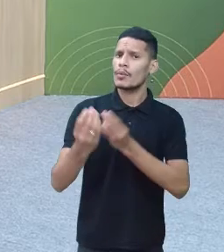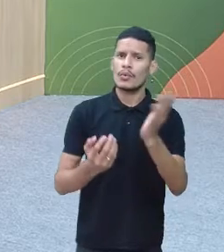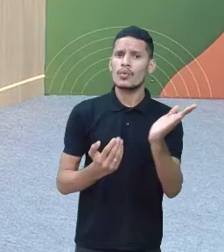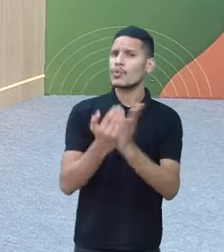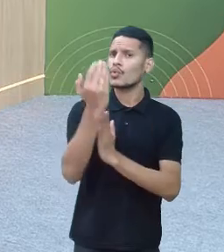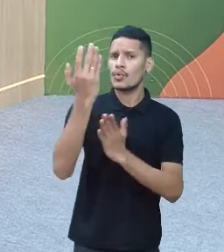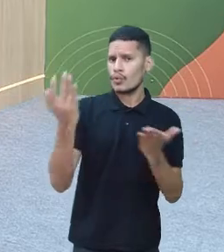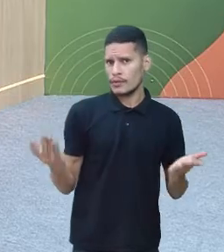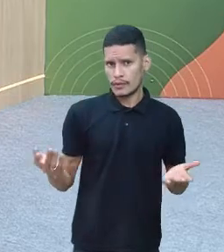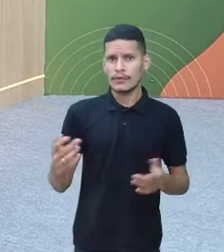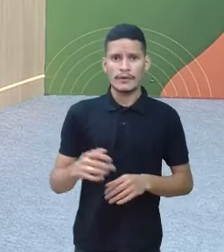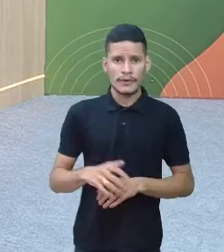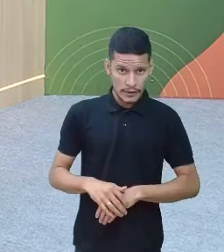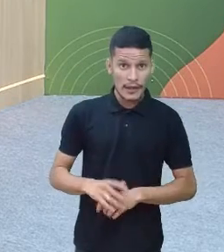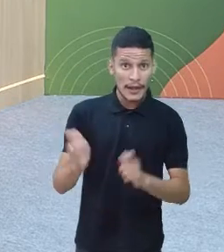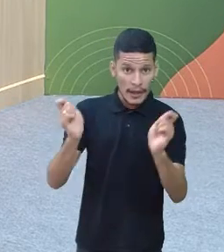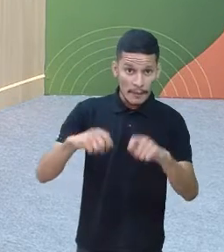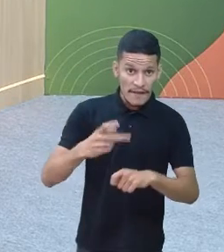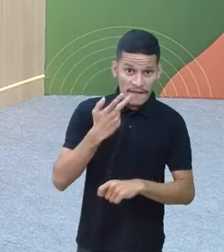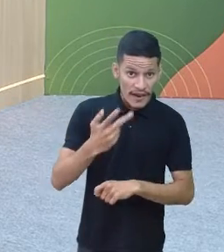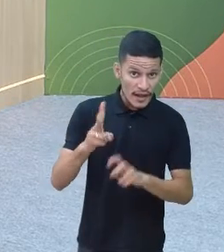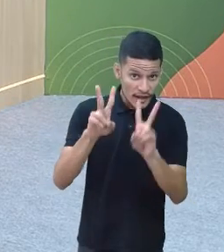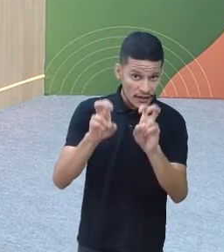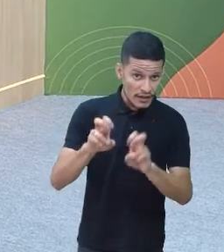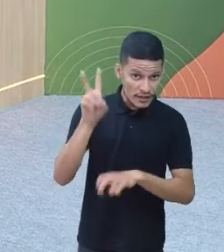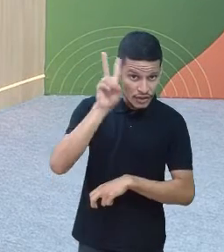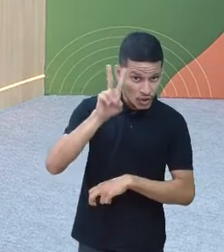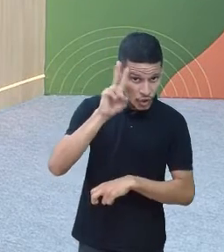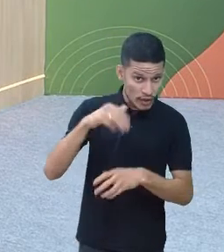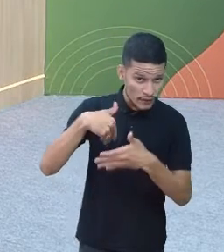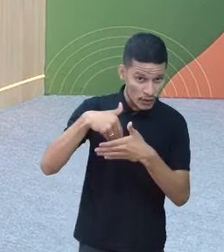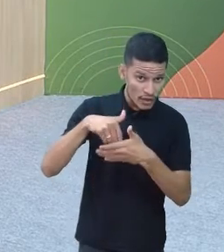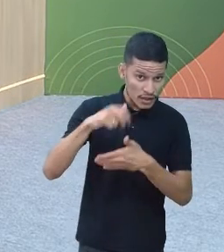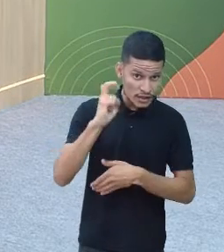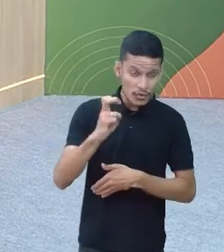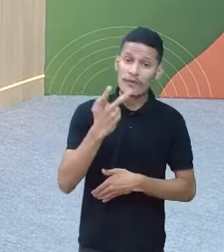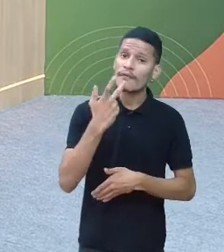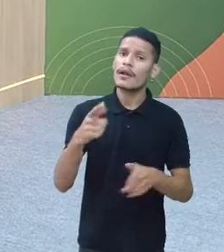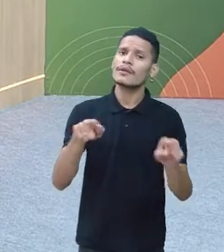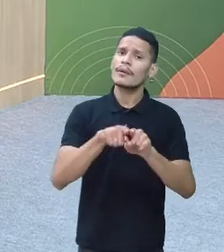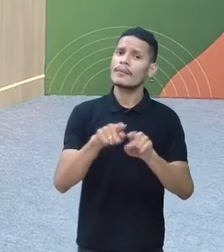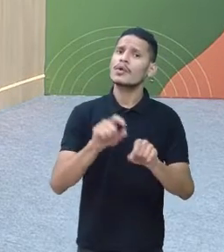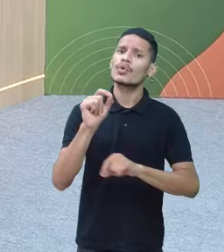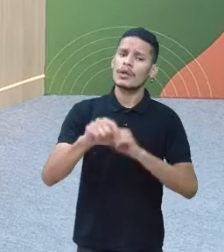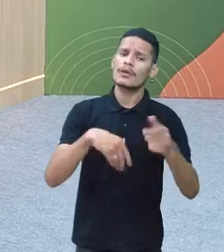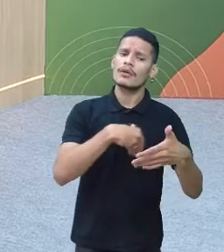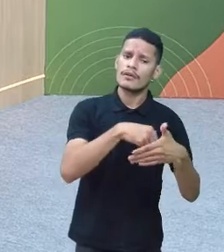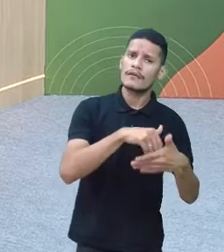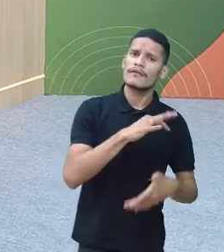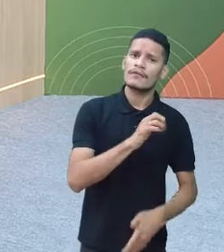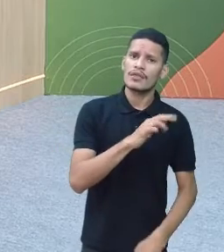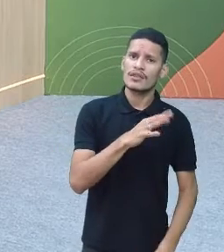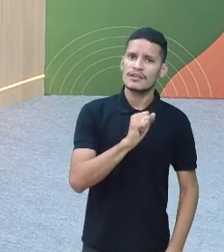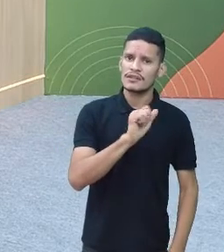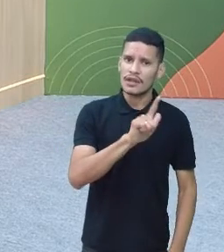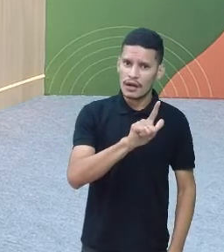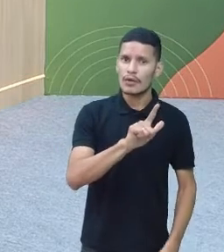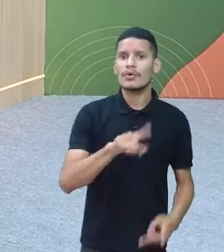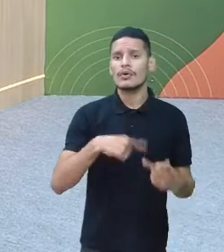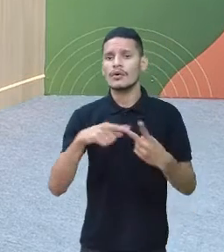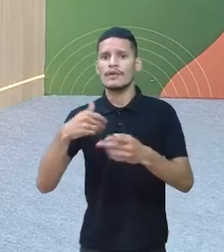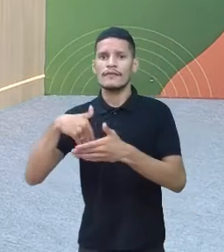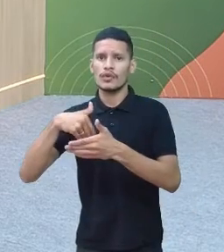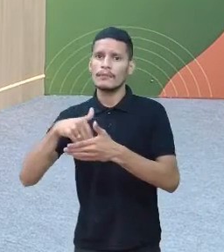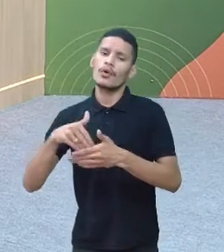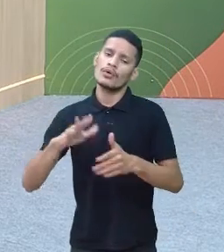Como é que surge? Para falar da história do futebol de 5, a gente fala também da história do futsal e também falar da história do futebol,